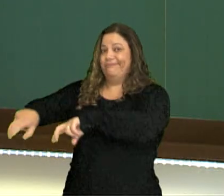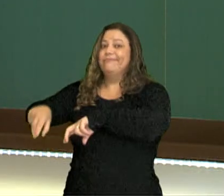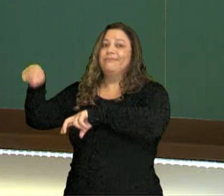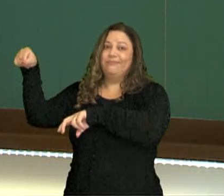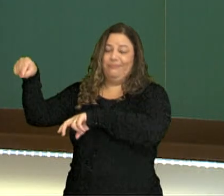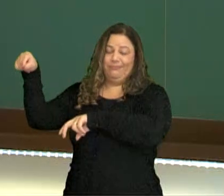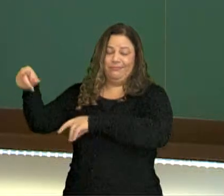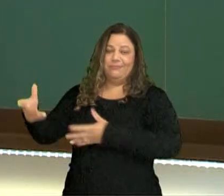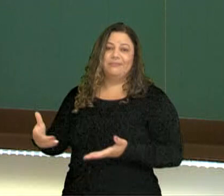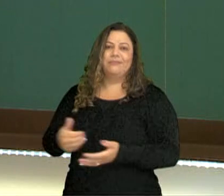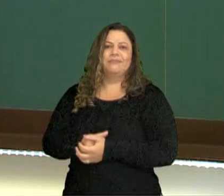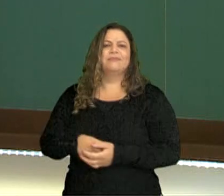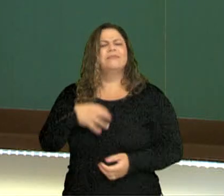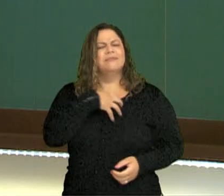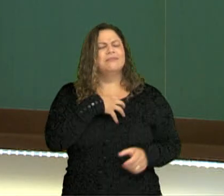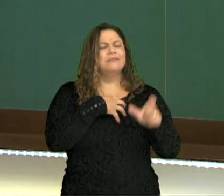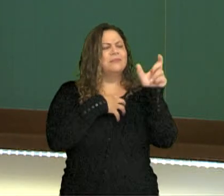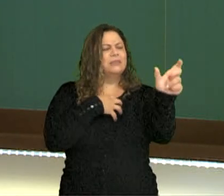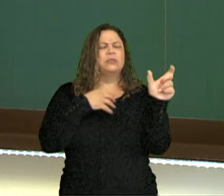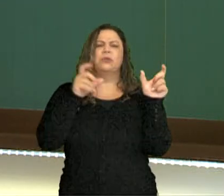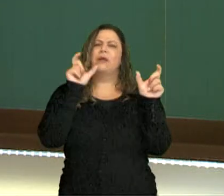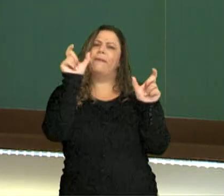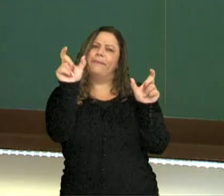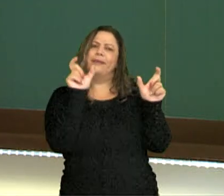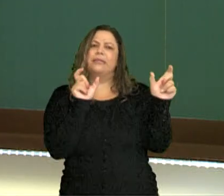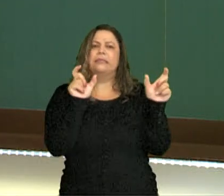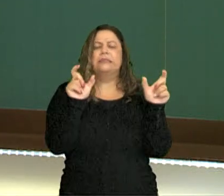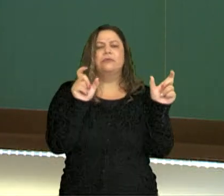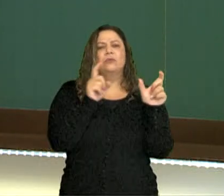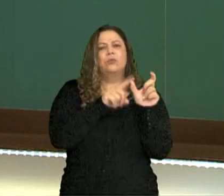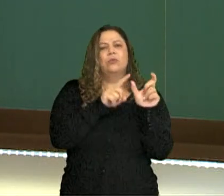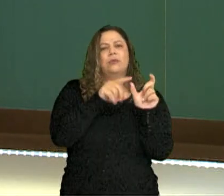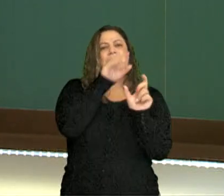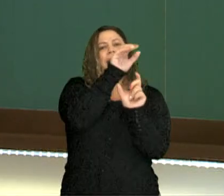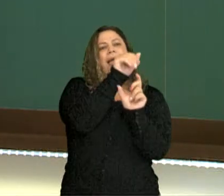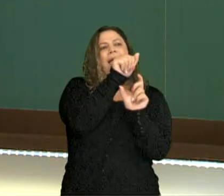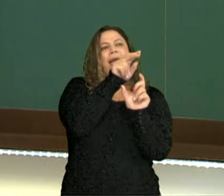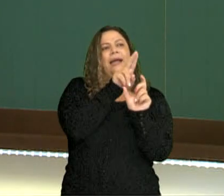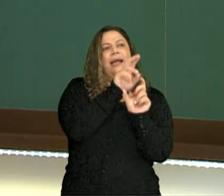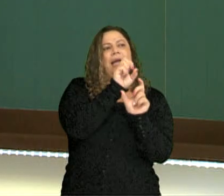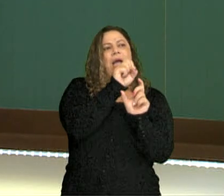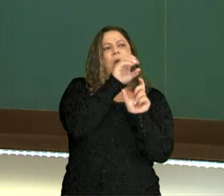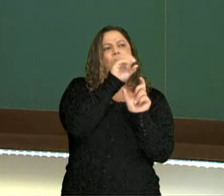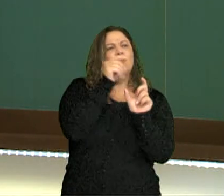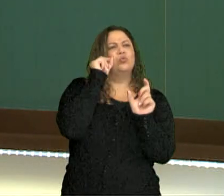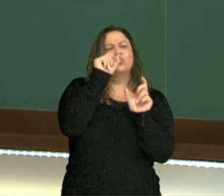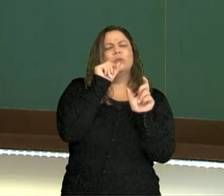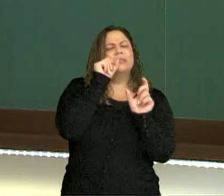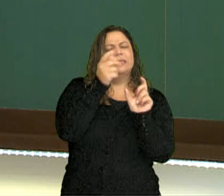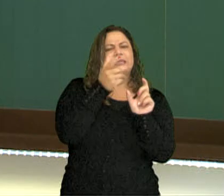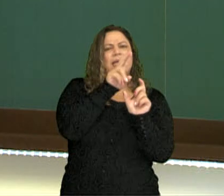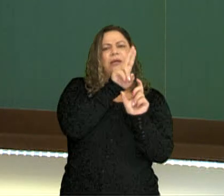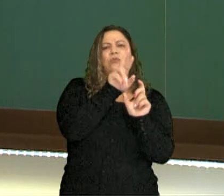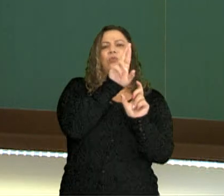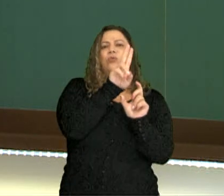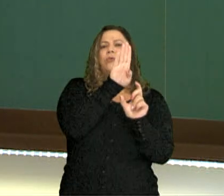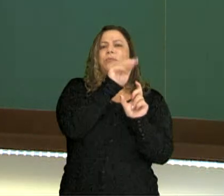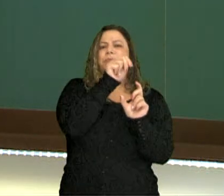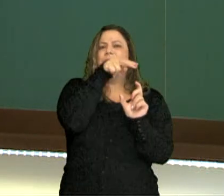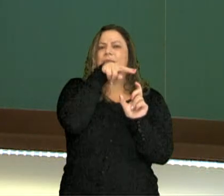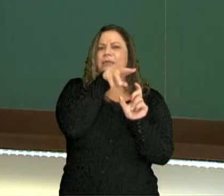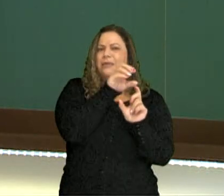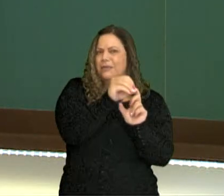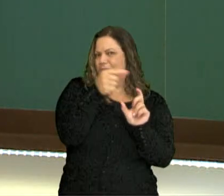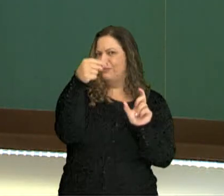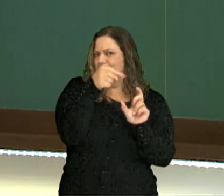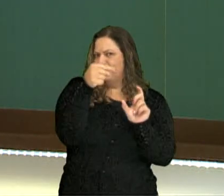Observe o sentido de algumas palavrinhas como caos urbano. O que você entende,